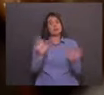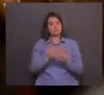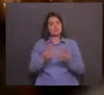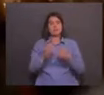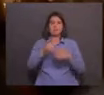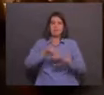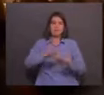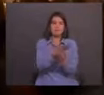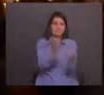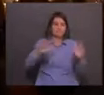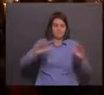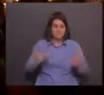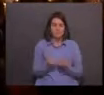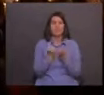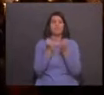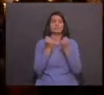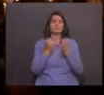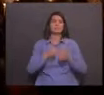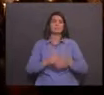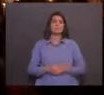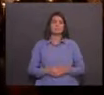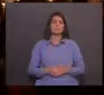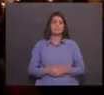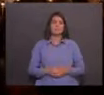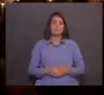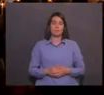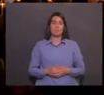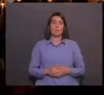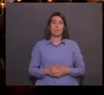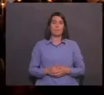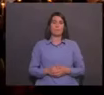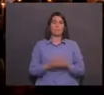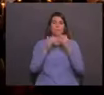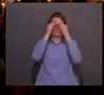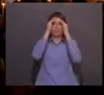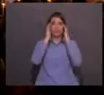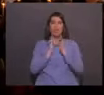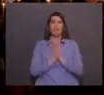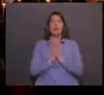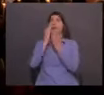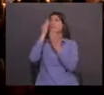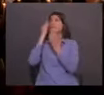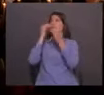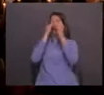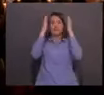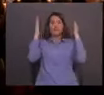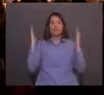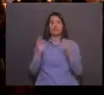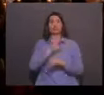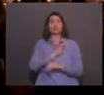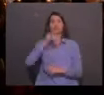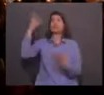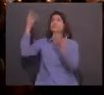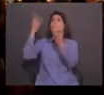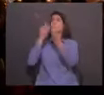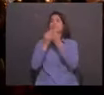cair em tentação, mas livrai-nos do mal. Ave Maria, piena di grazia, il Signore è con